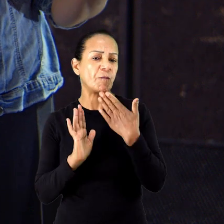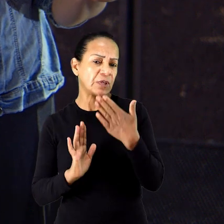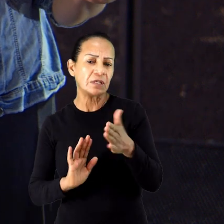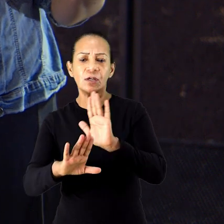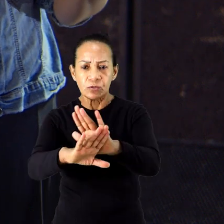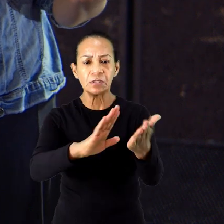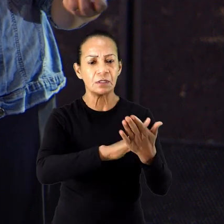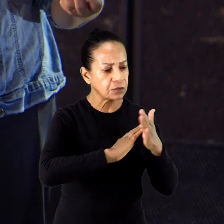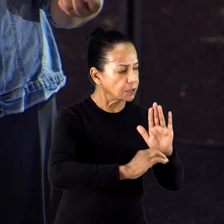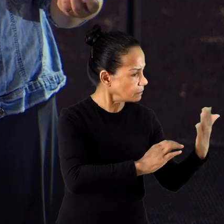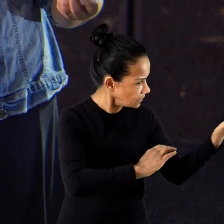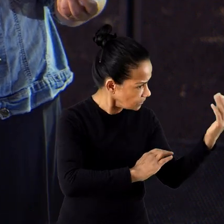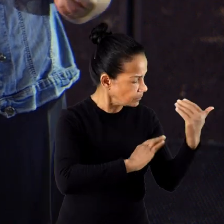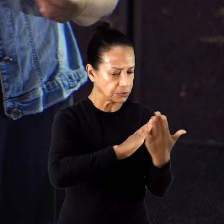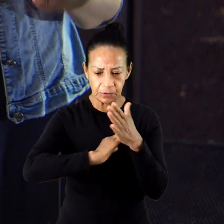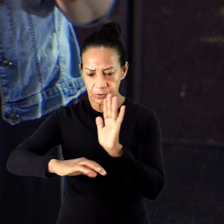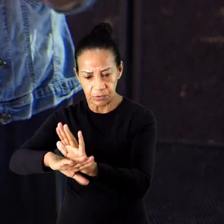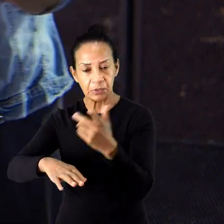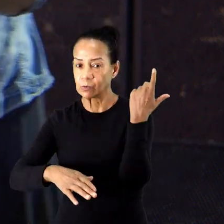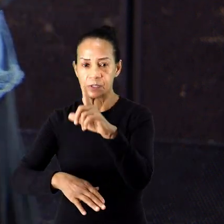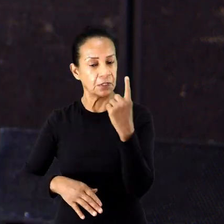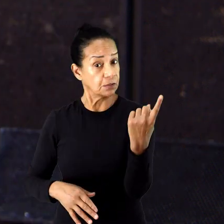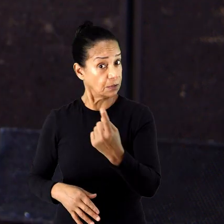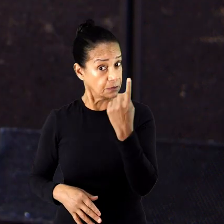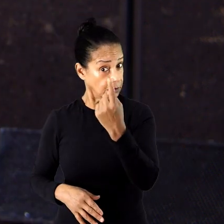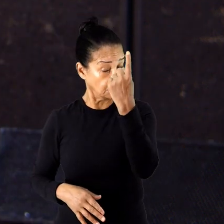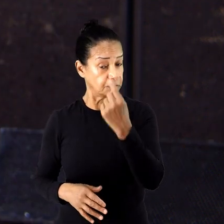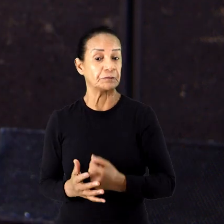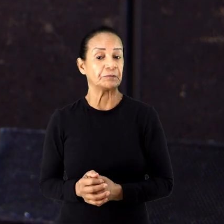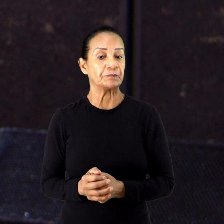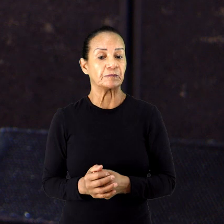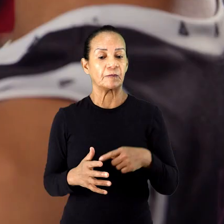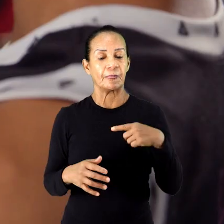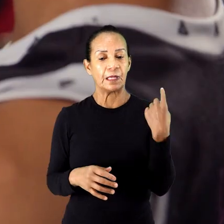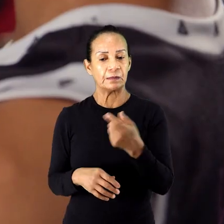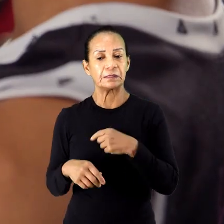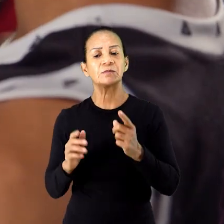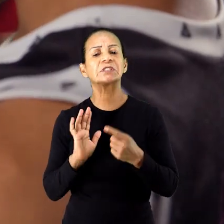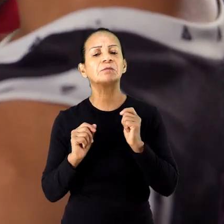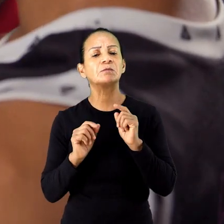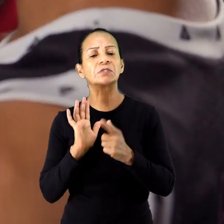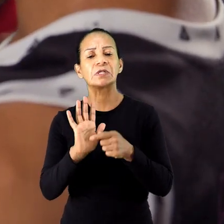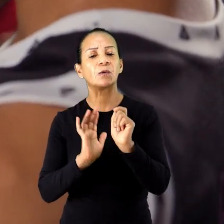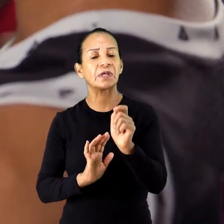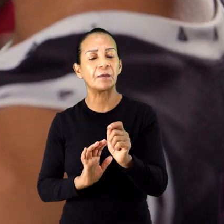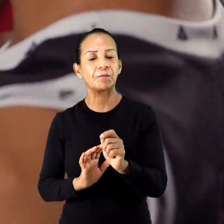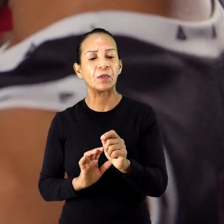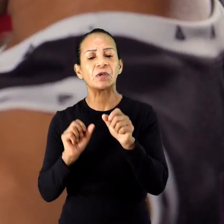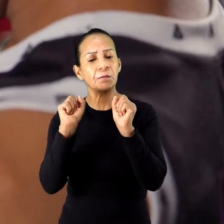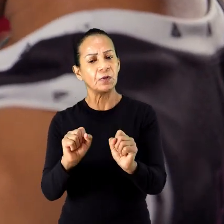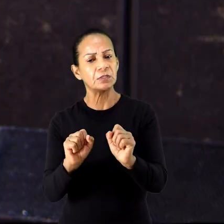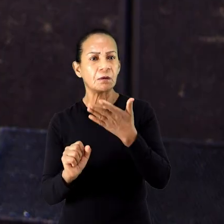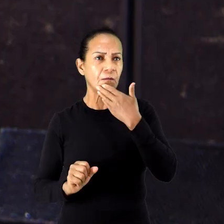se me organizar, pedir ajuda antes. Então, nessa fase de processo, é a gente poder identificar o que a